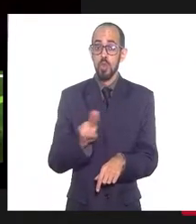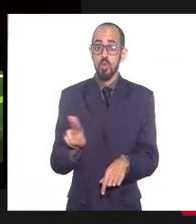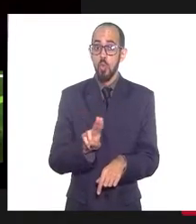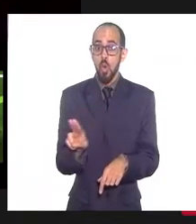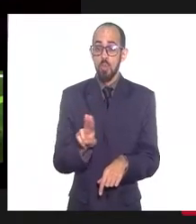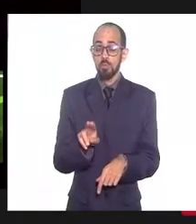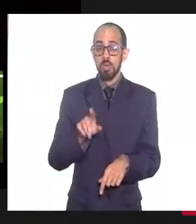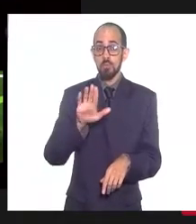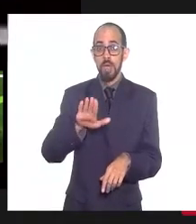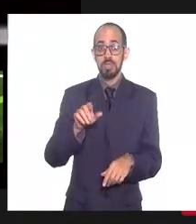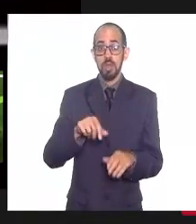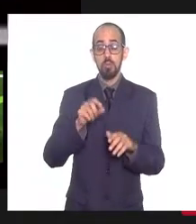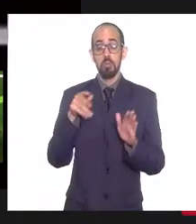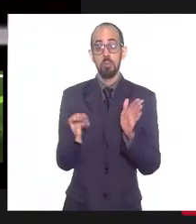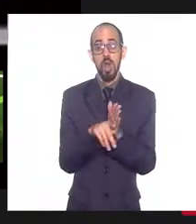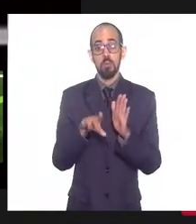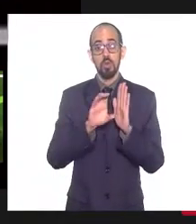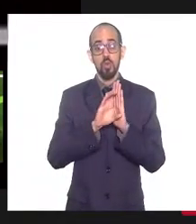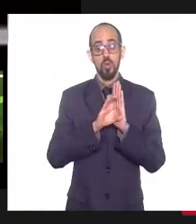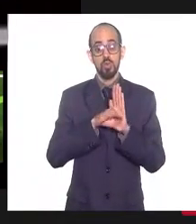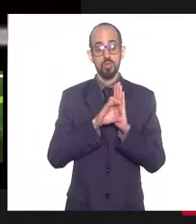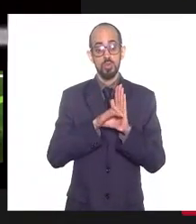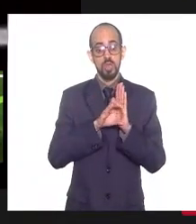próprio conceito